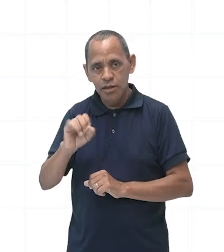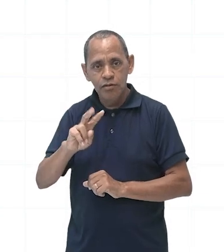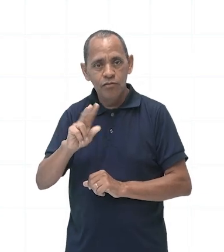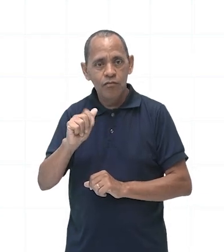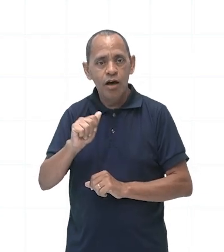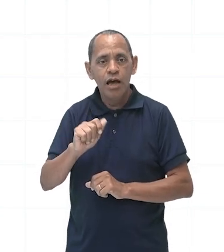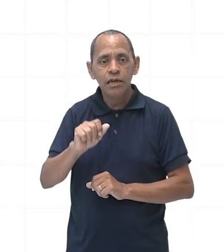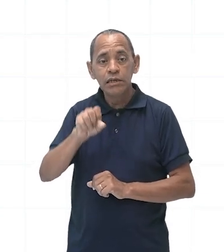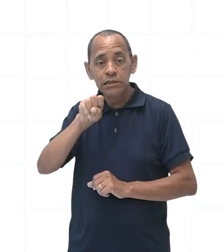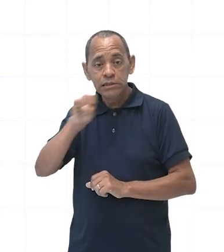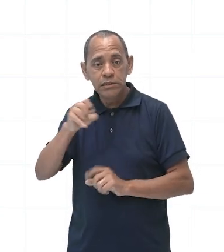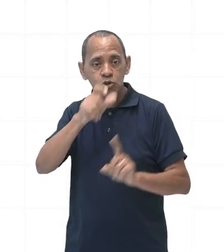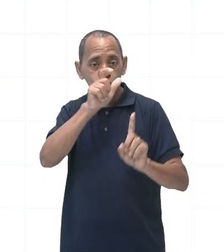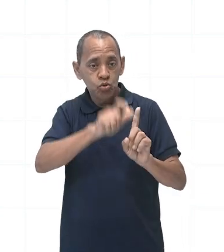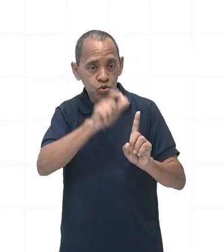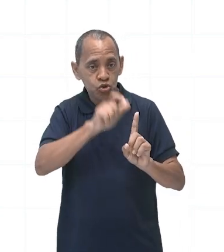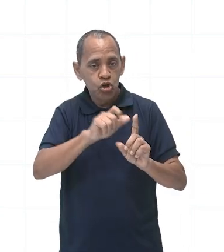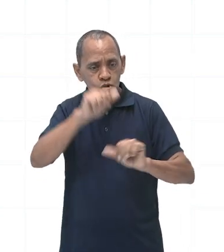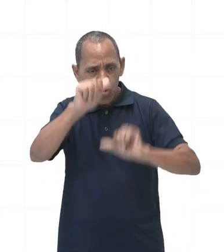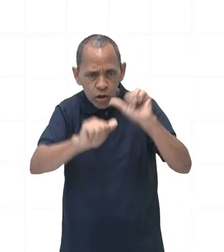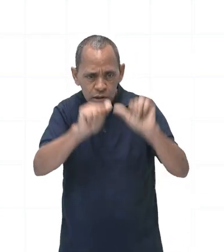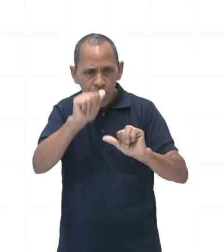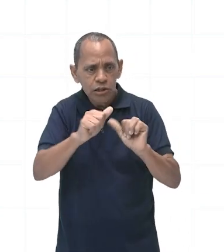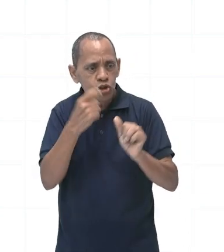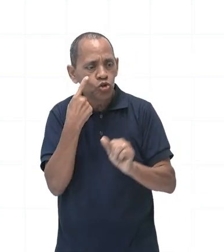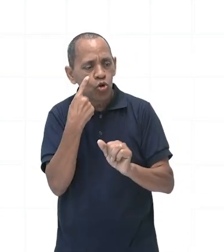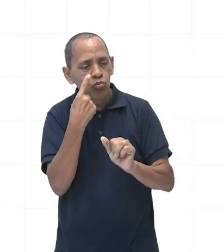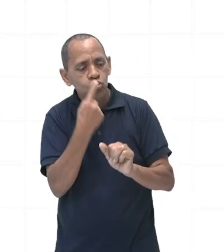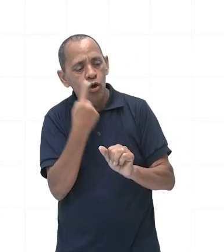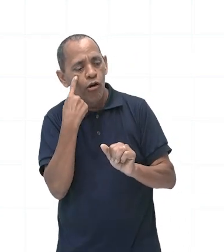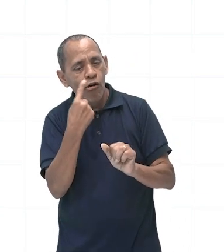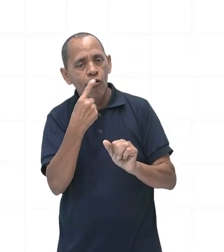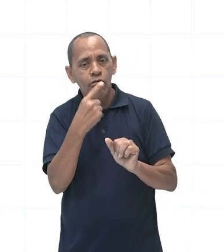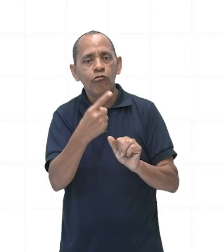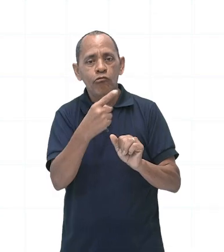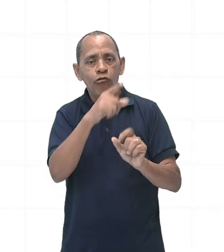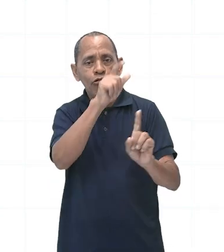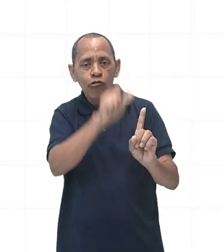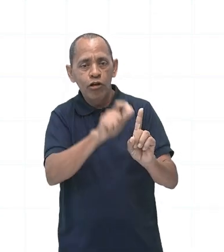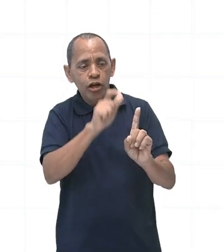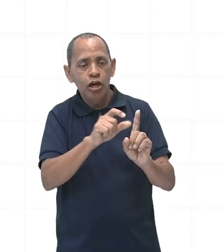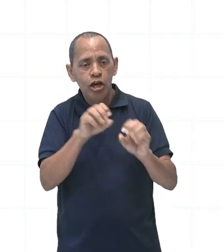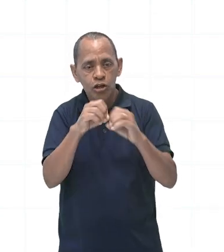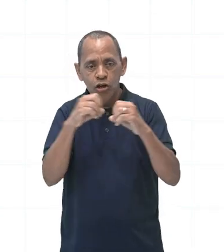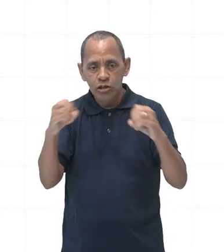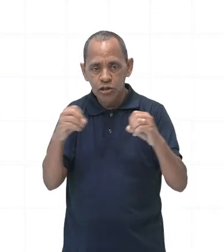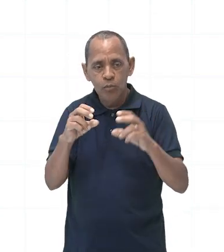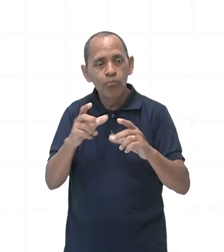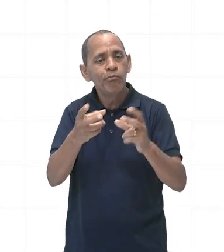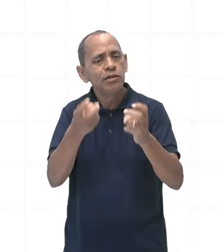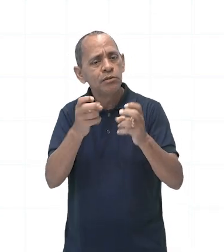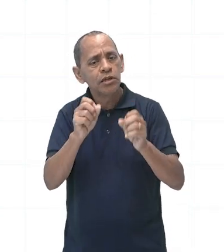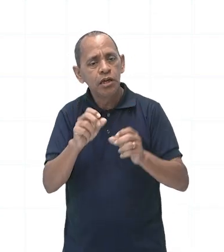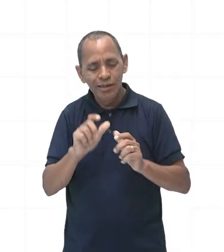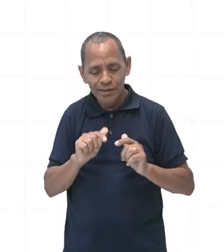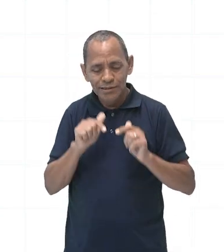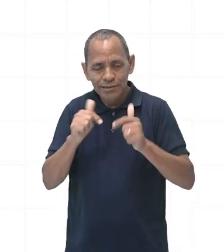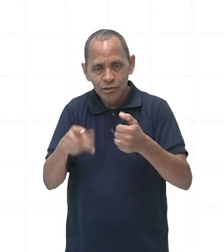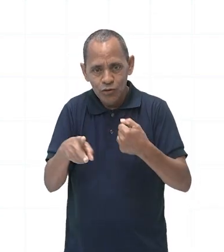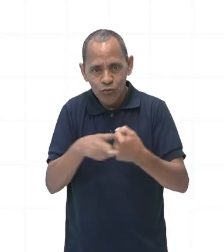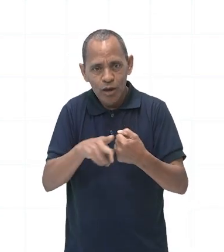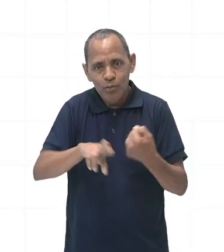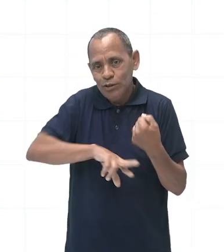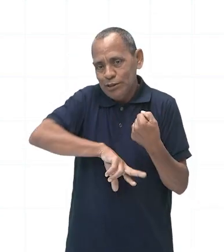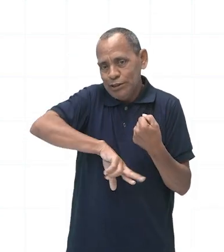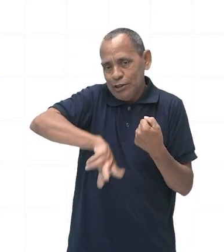Ora, uma oração está na voz passiva quando o sujeito, eu faço a análise, observo o sujeito daquela oração e